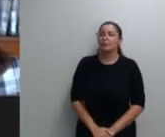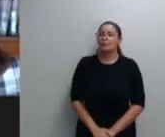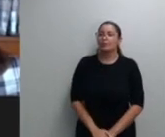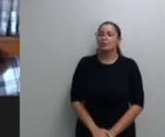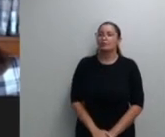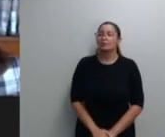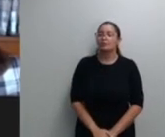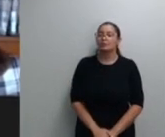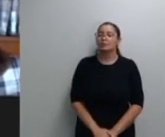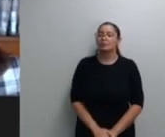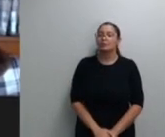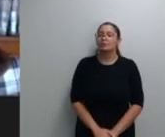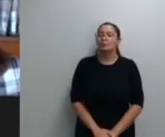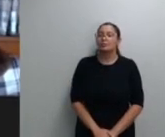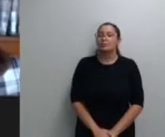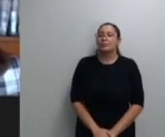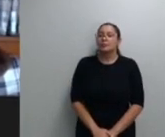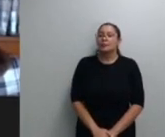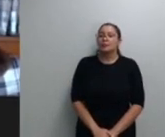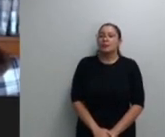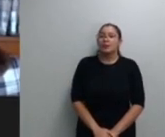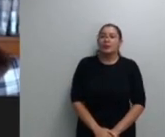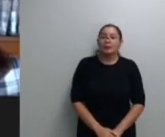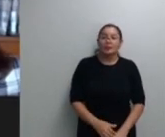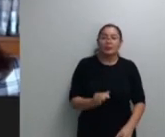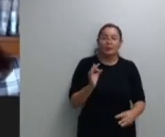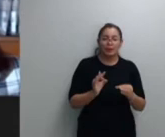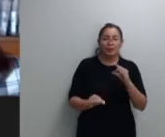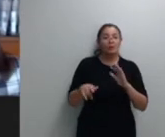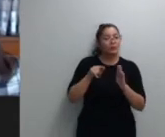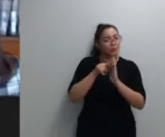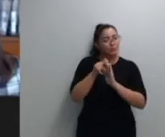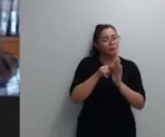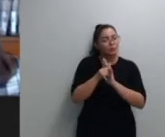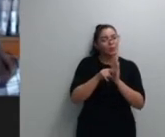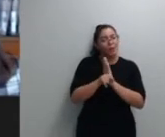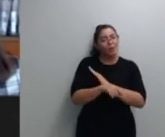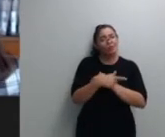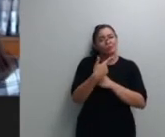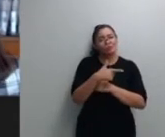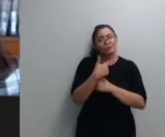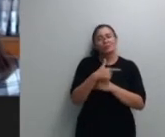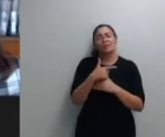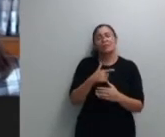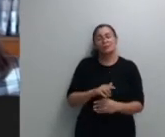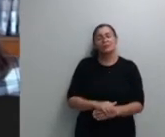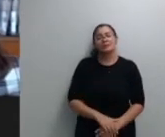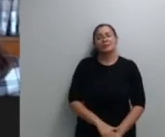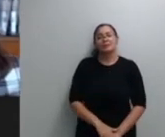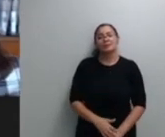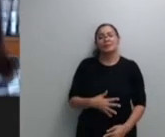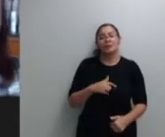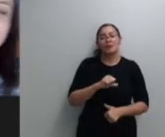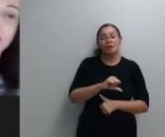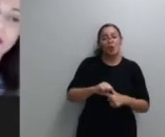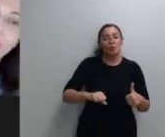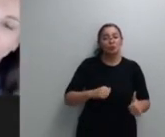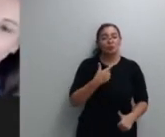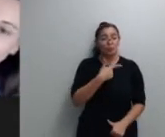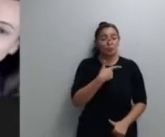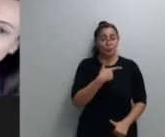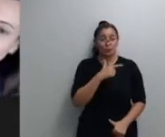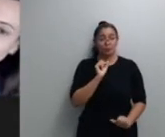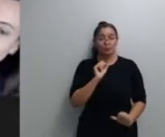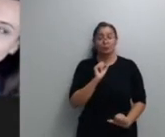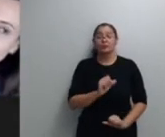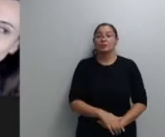do Conselho Nacional de Justiça o exame com relação aliás com relação aos dois mas houve uma reforma no que diz respeito a esse segundo toque qual foi a